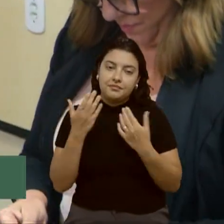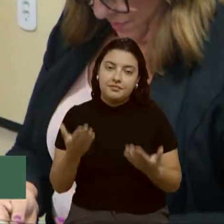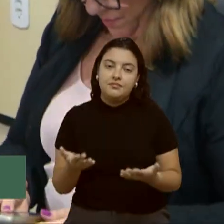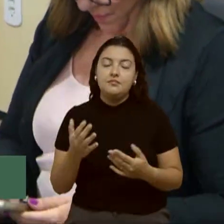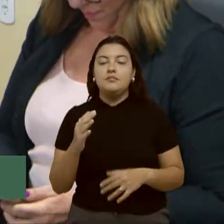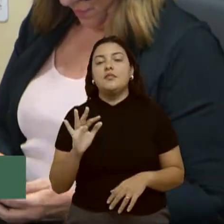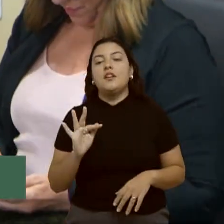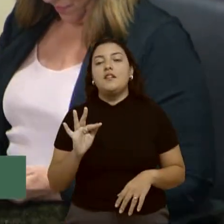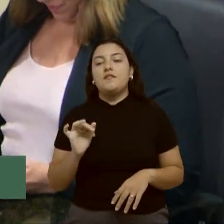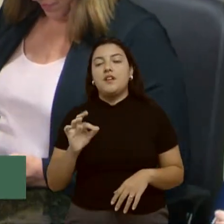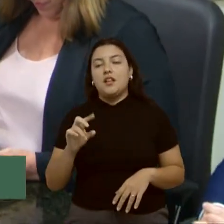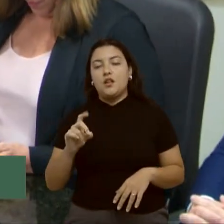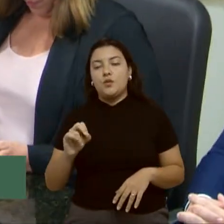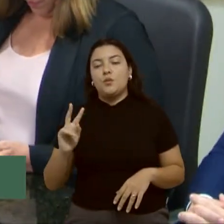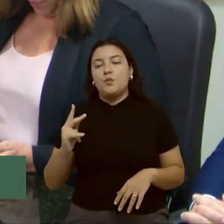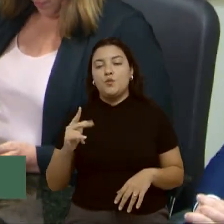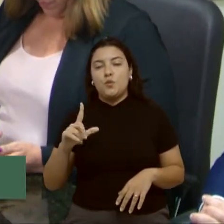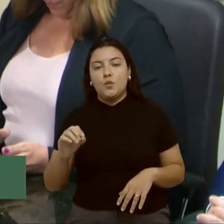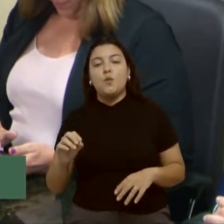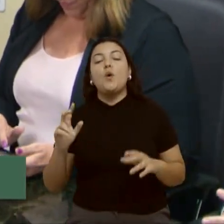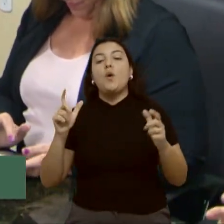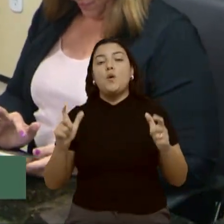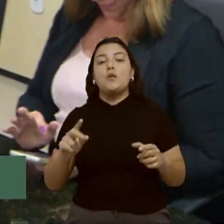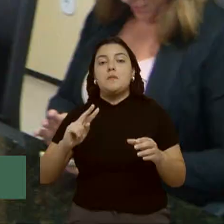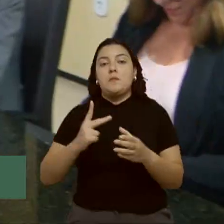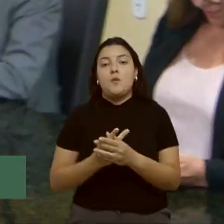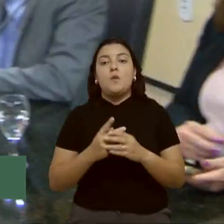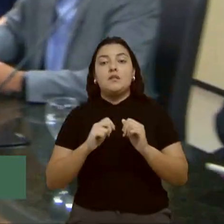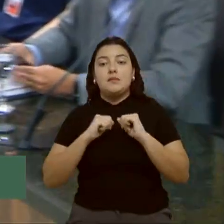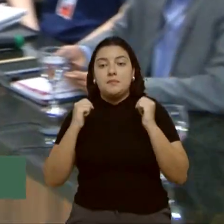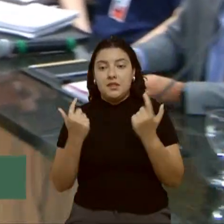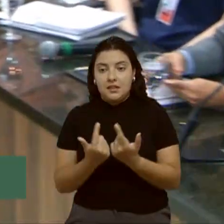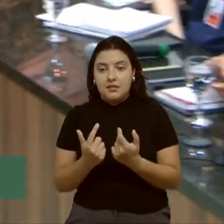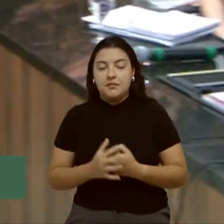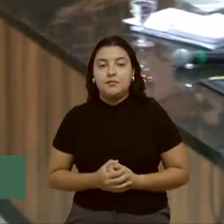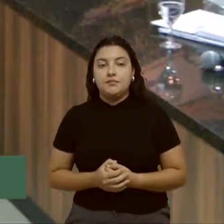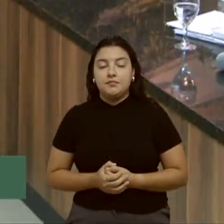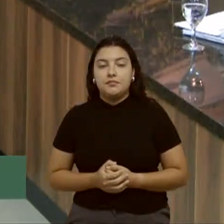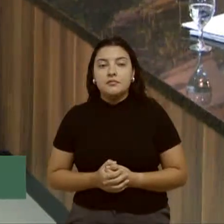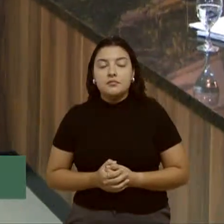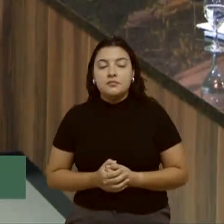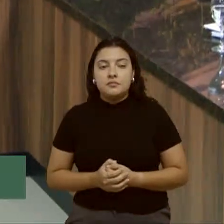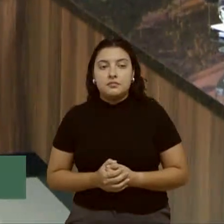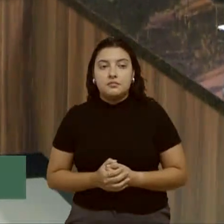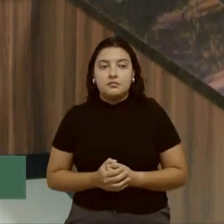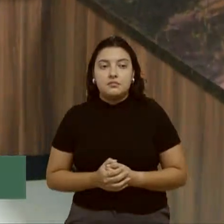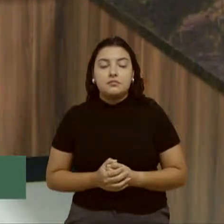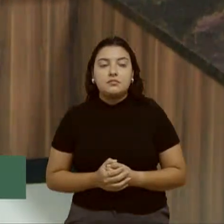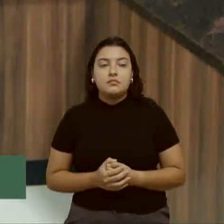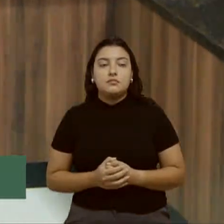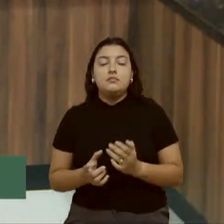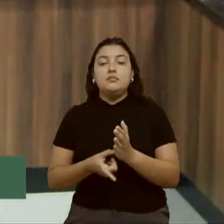Hugo, a toda a equipe lá do PROCON da Assembleia. Antes de passarmos aqui a palavra também para as